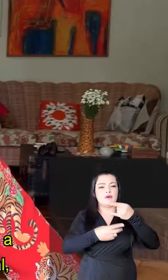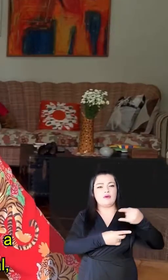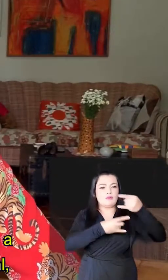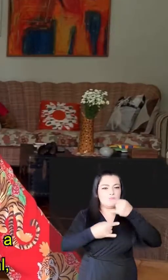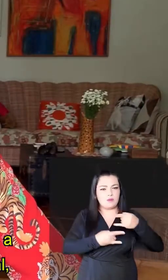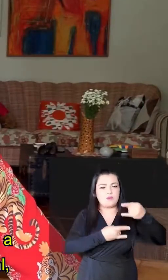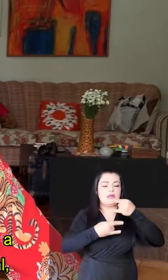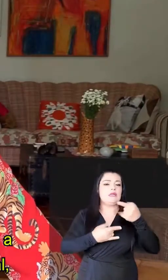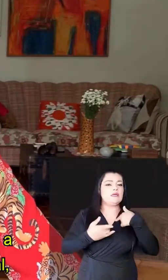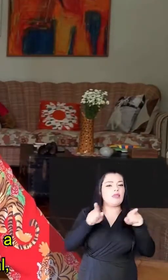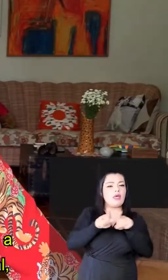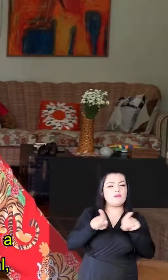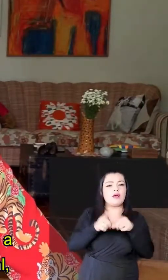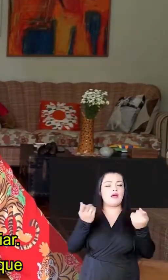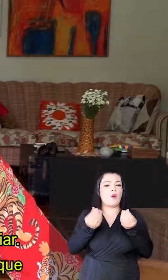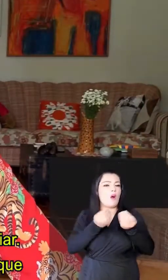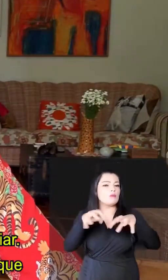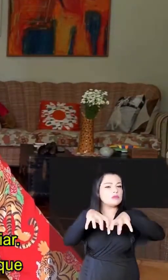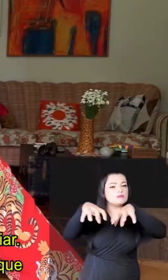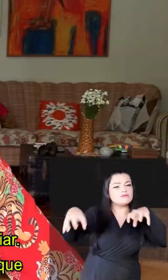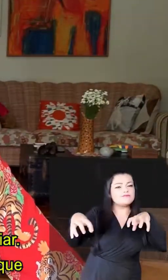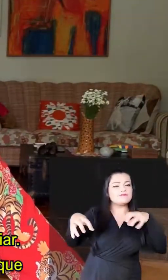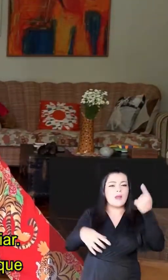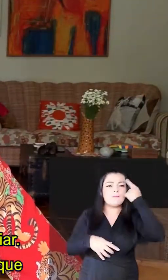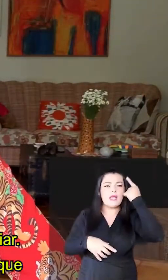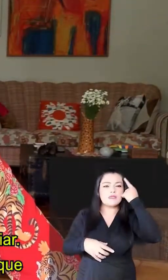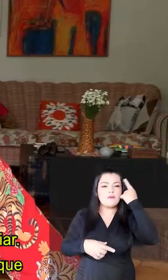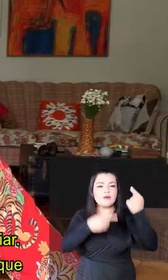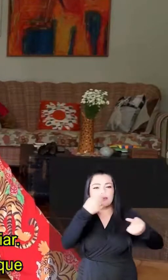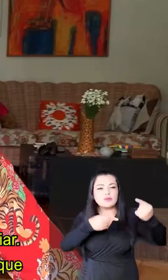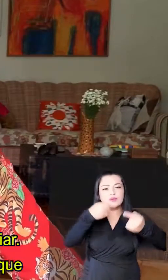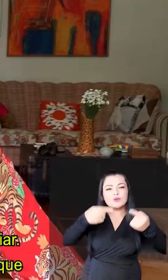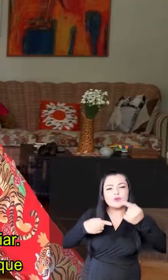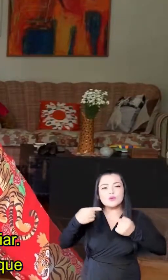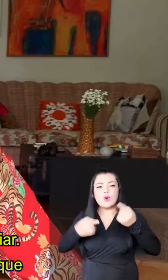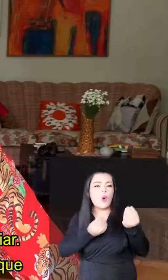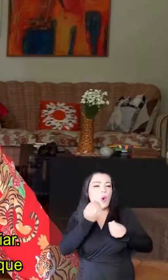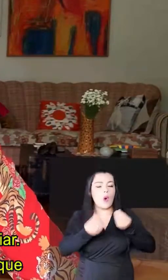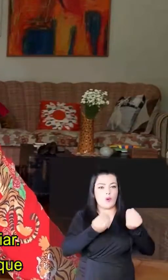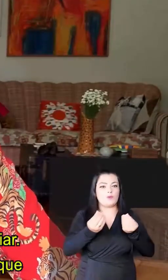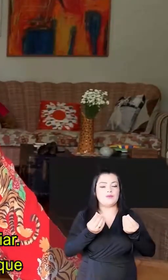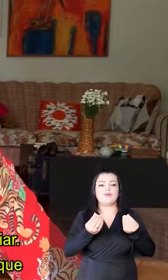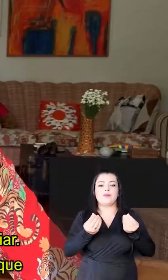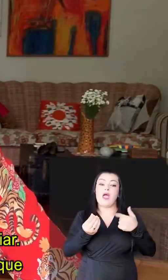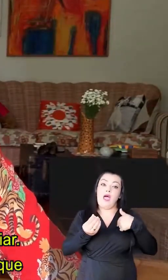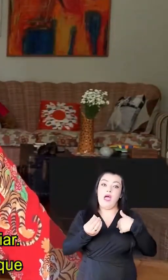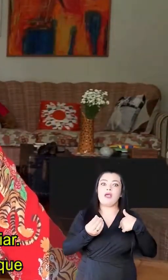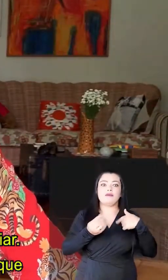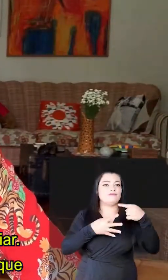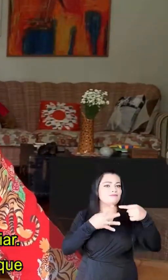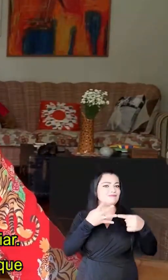acessibilizar em molde digital, que ações novas também a gente poderia criar. E surgiram coisas muito